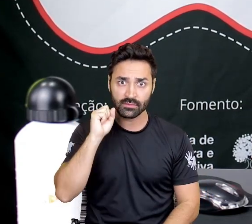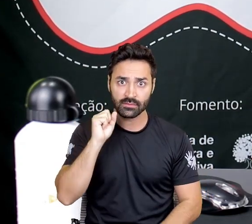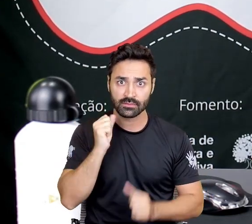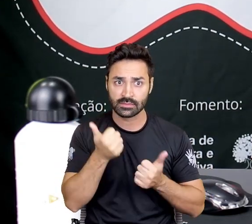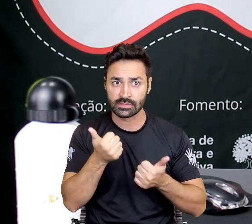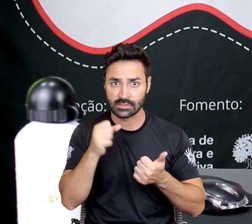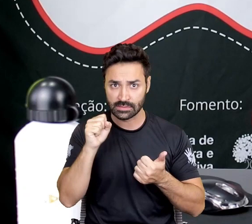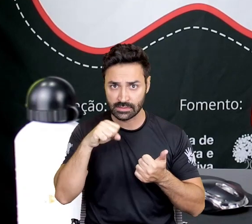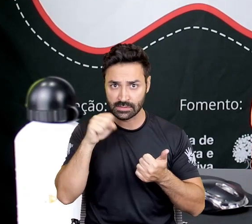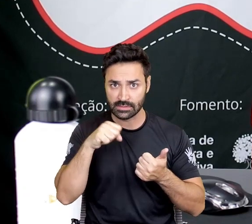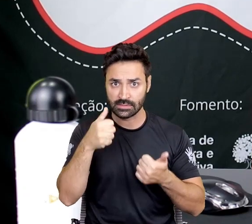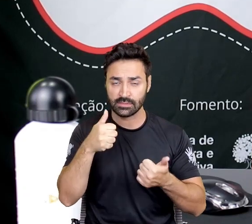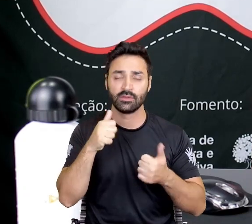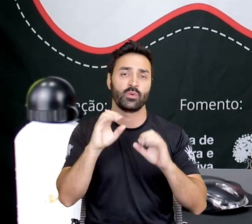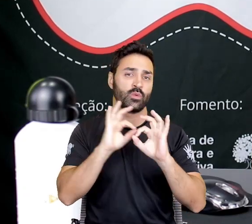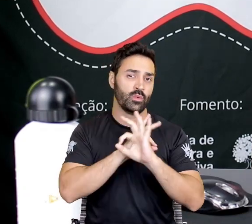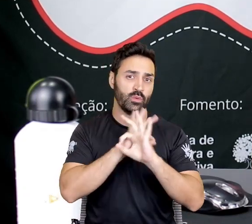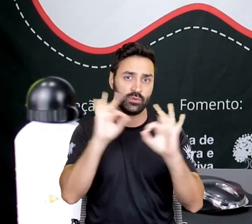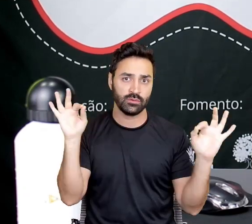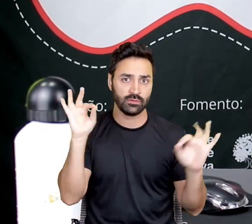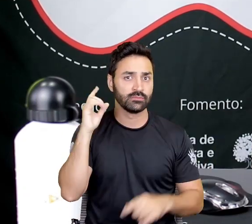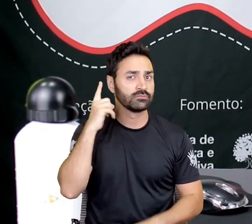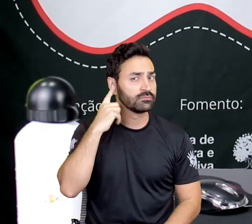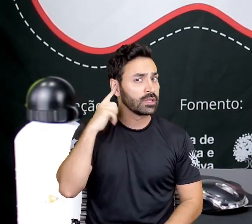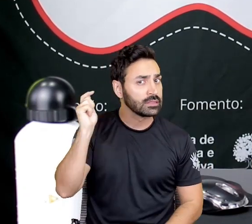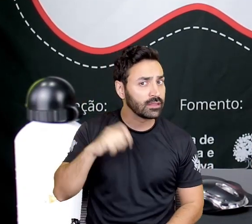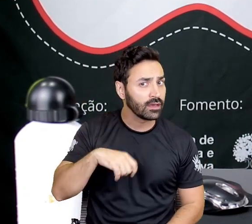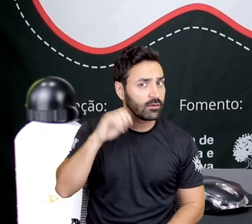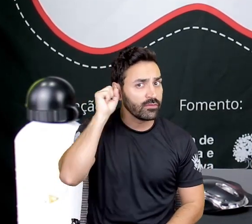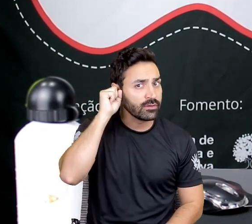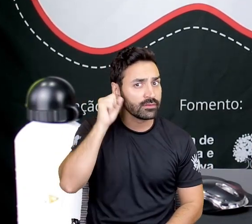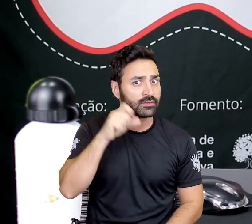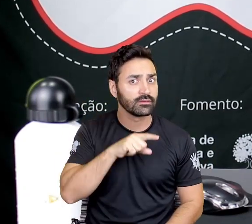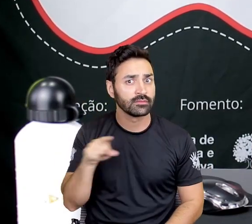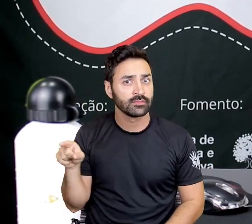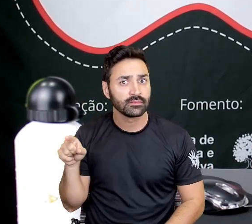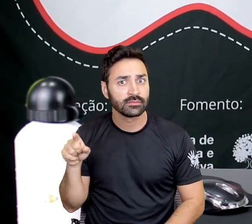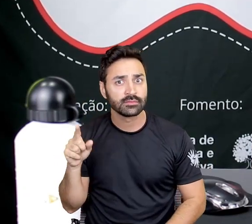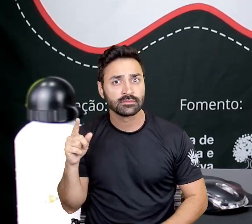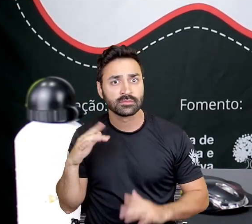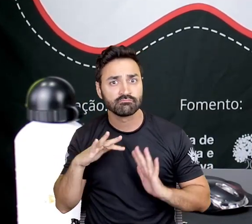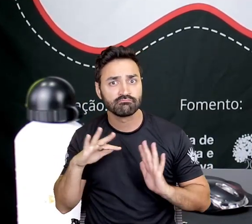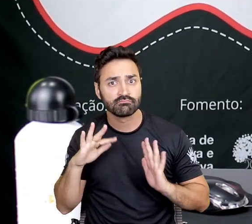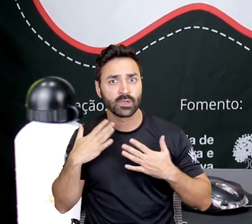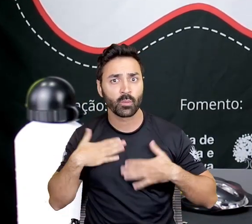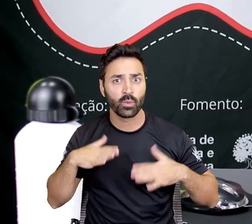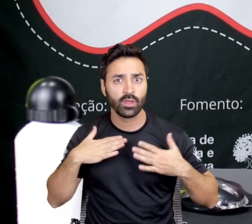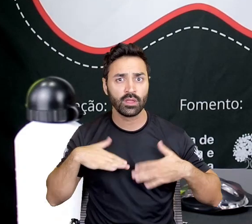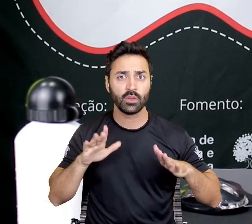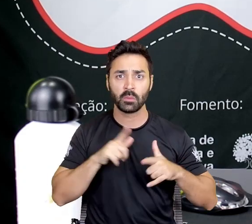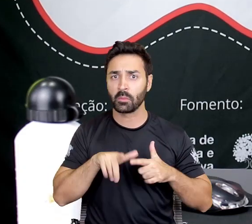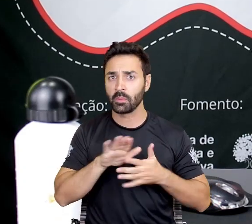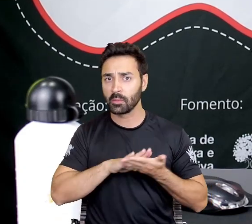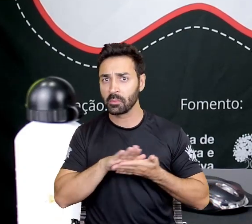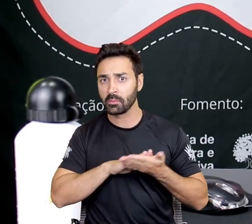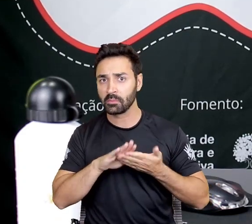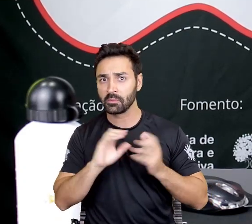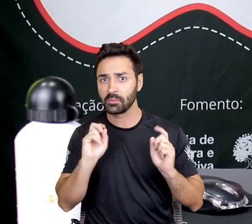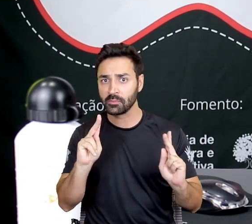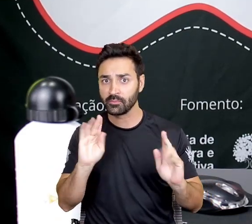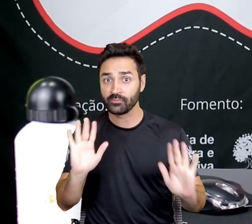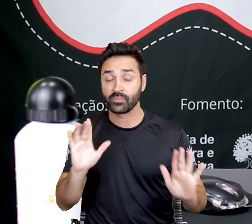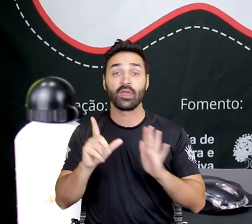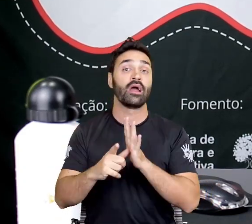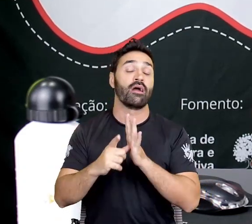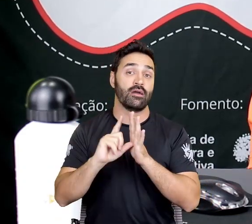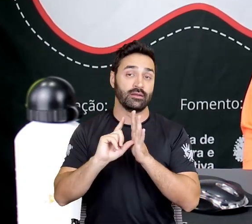Sim? Ótimo. O som está ótimo para todo mundo, tranquilo, sem nenhum problema. E antes de continuar